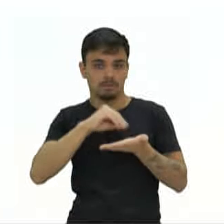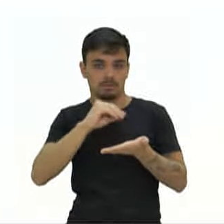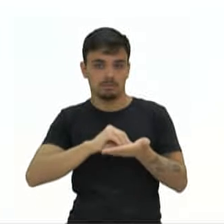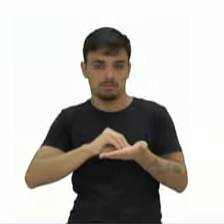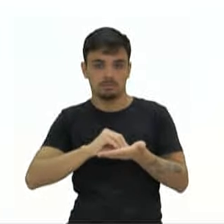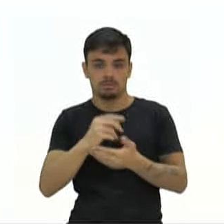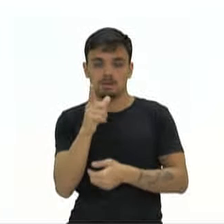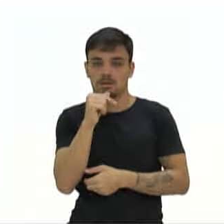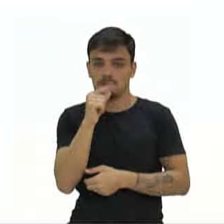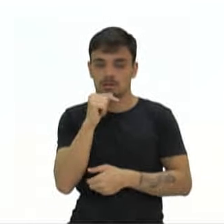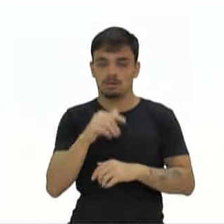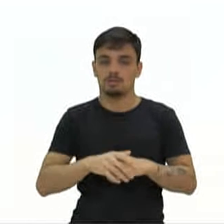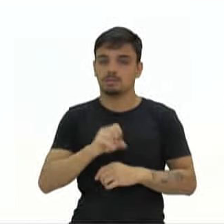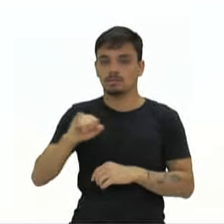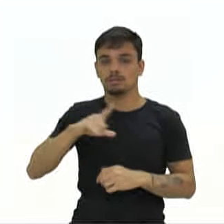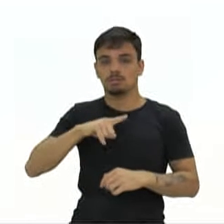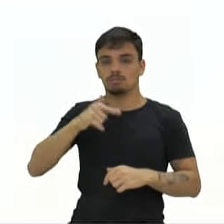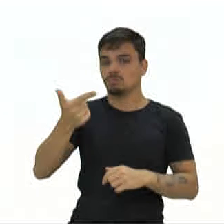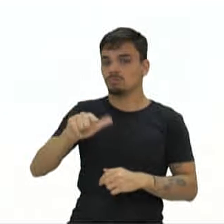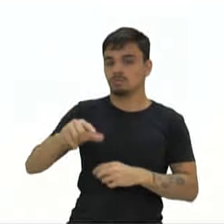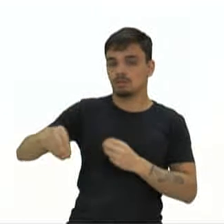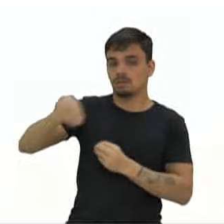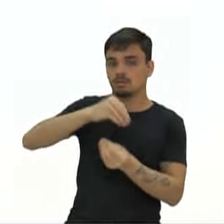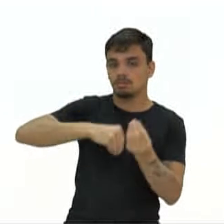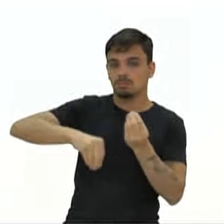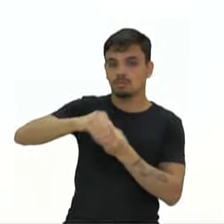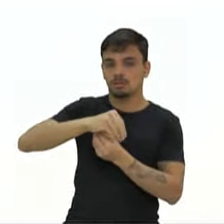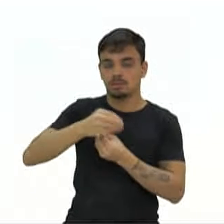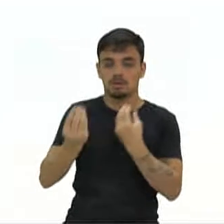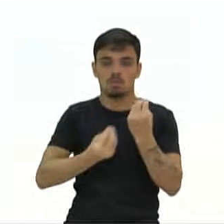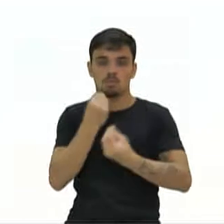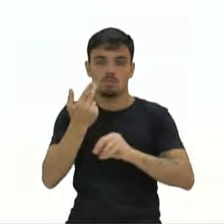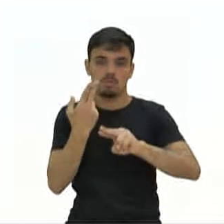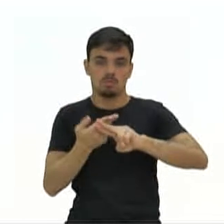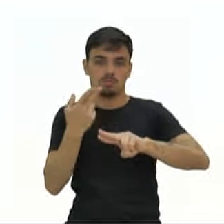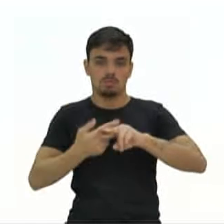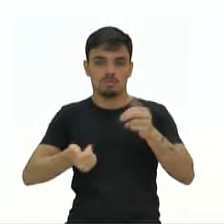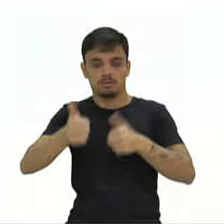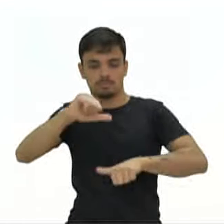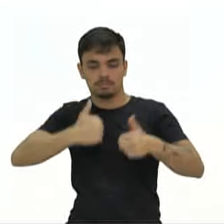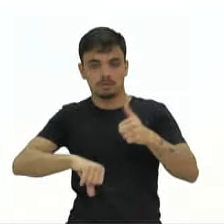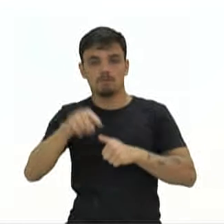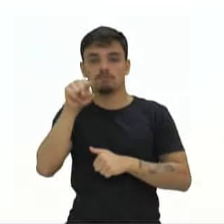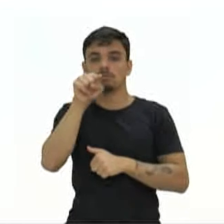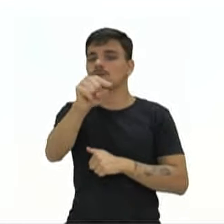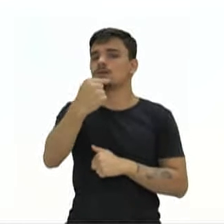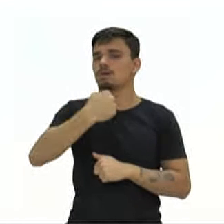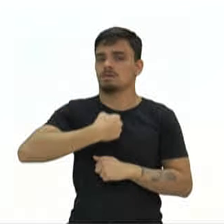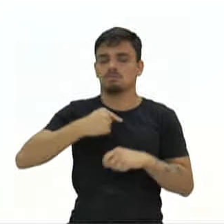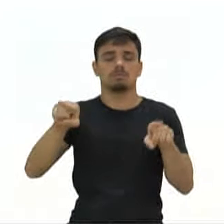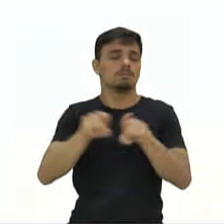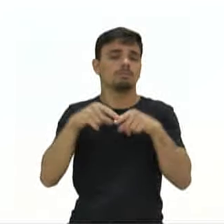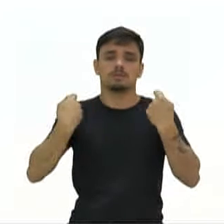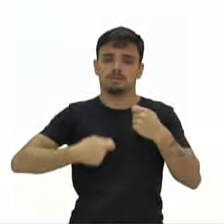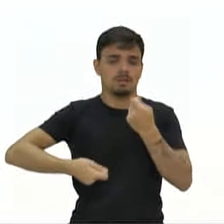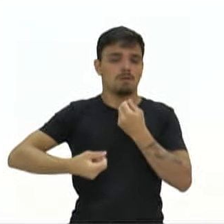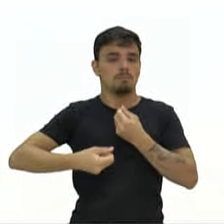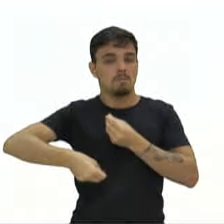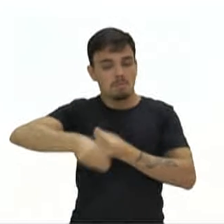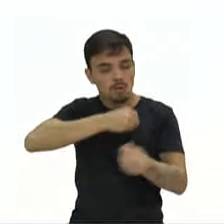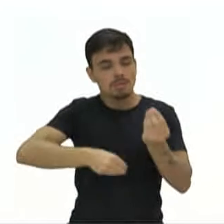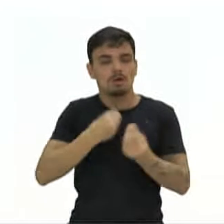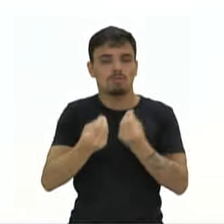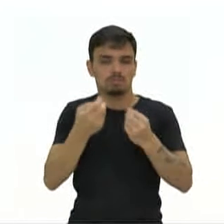Caso não haja o quê? Uma mudança no padrão do consumo deste produto, você e eu vamos ter que mudar. Este assunto não é uma